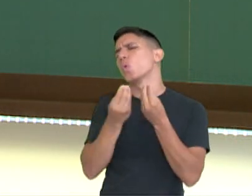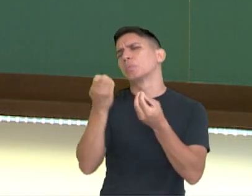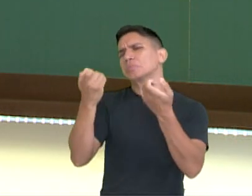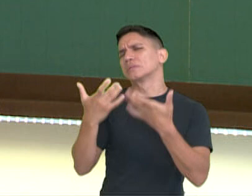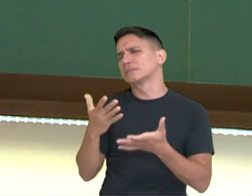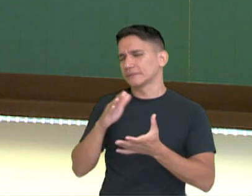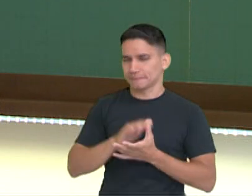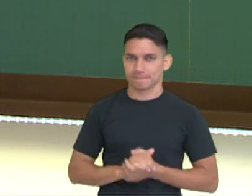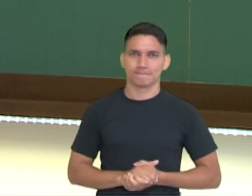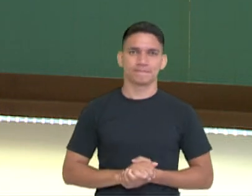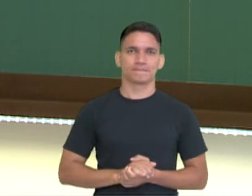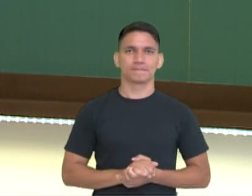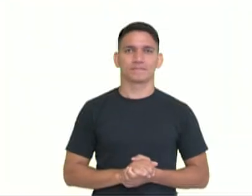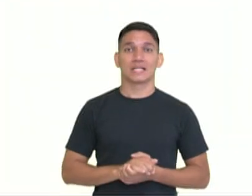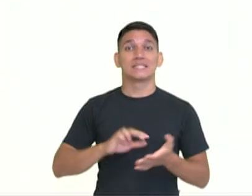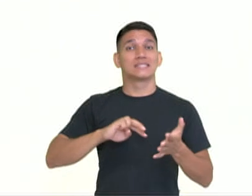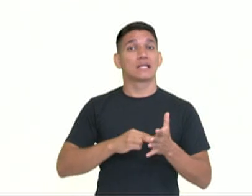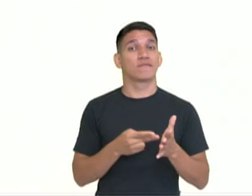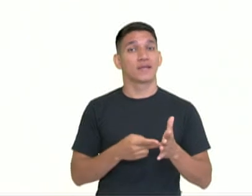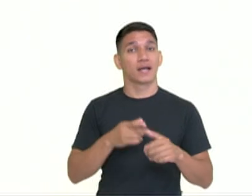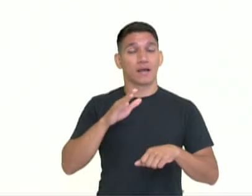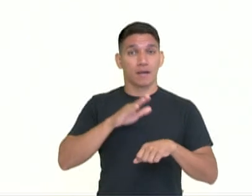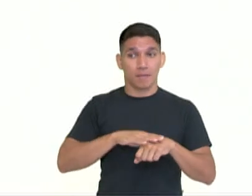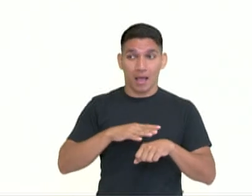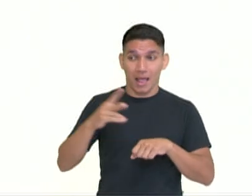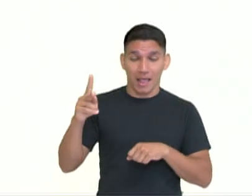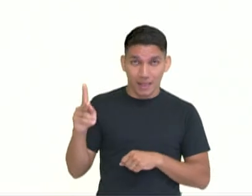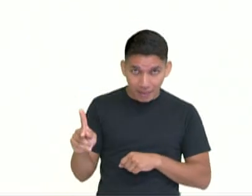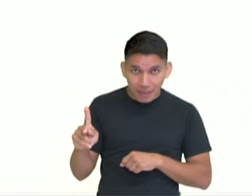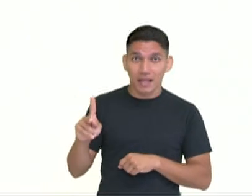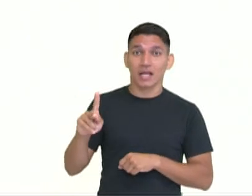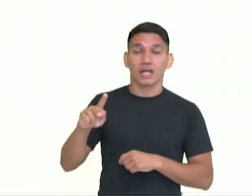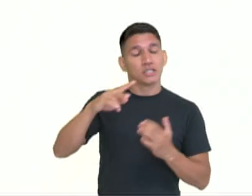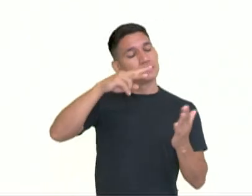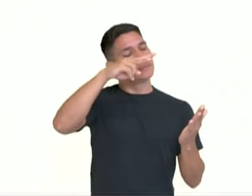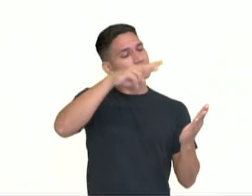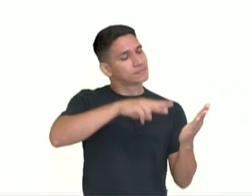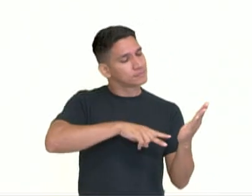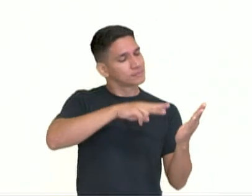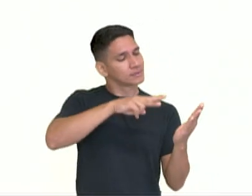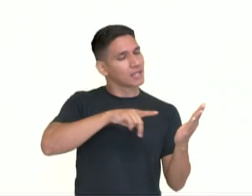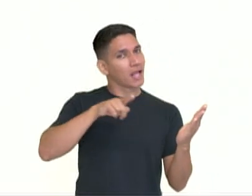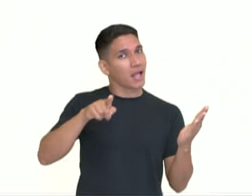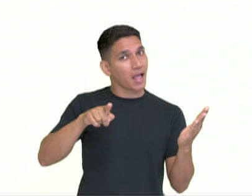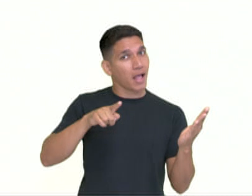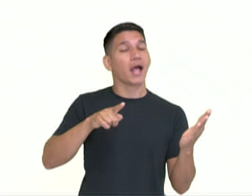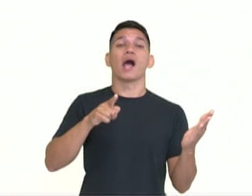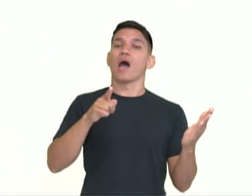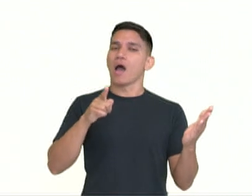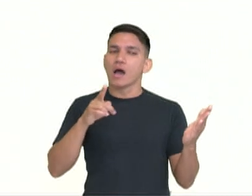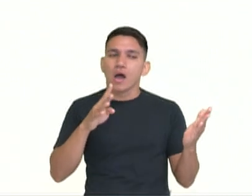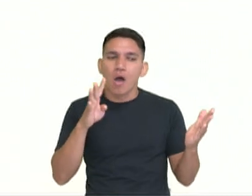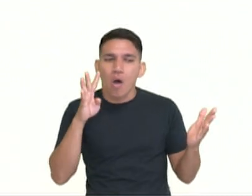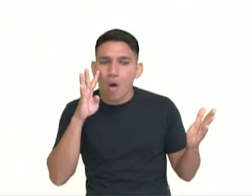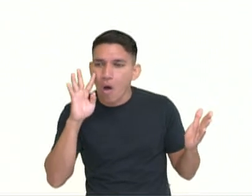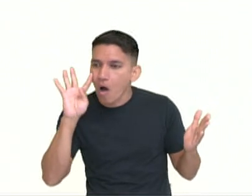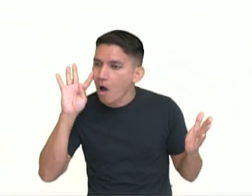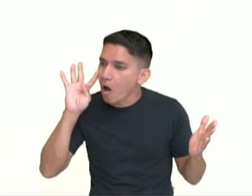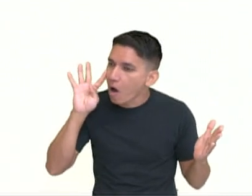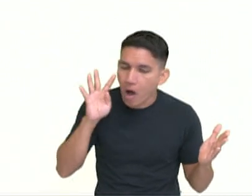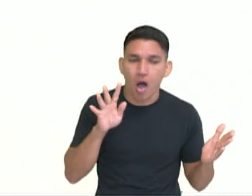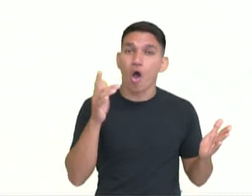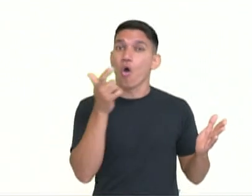dizer. Significa que, pelo meio da leitura, é possível conhecer outros lugares,